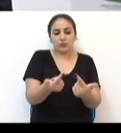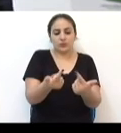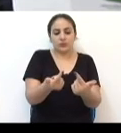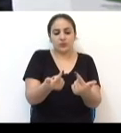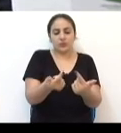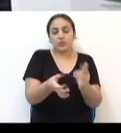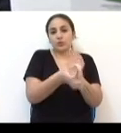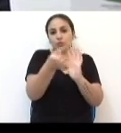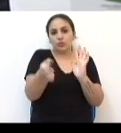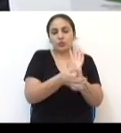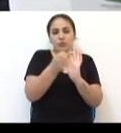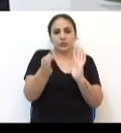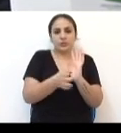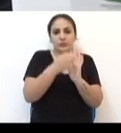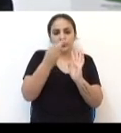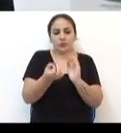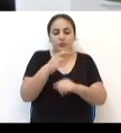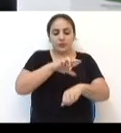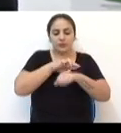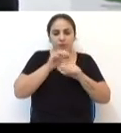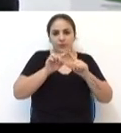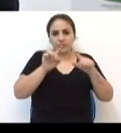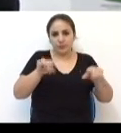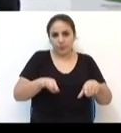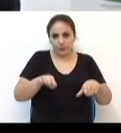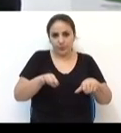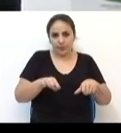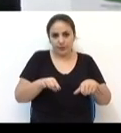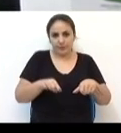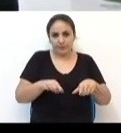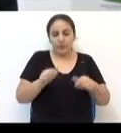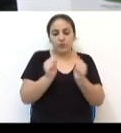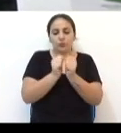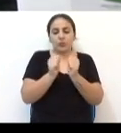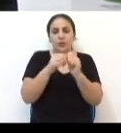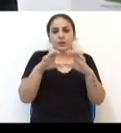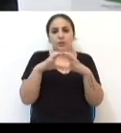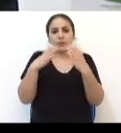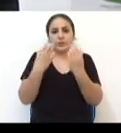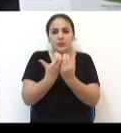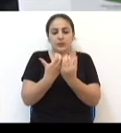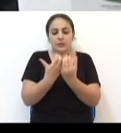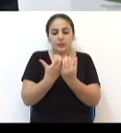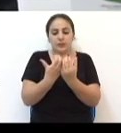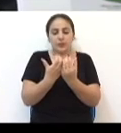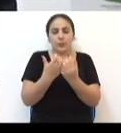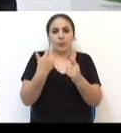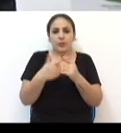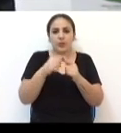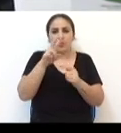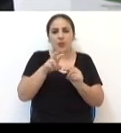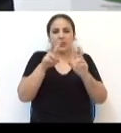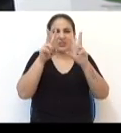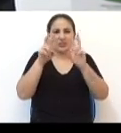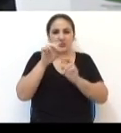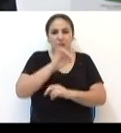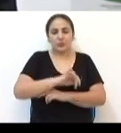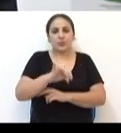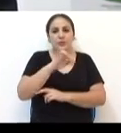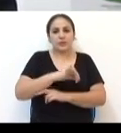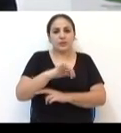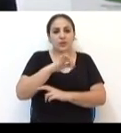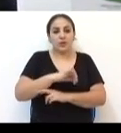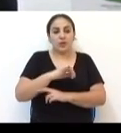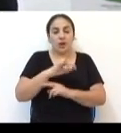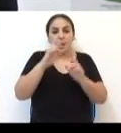ações, sugestões de segurança pública com as comunidades, um tema essencial, um